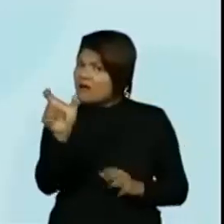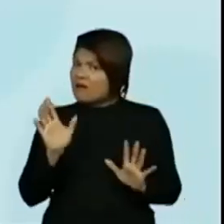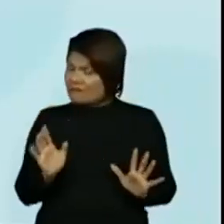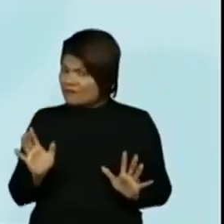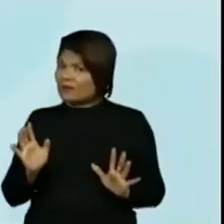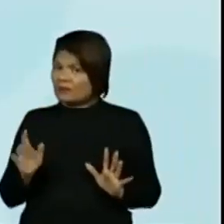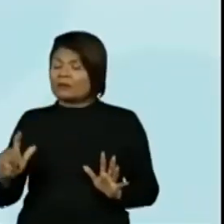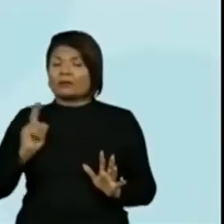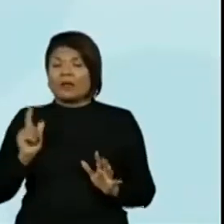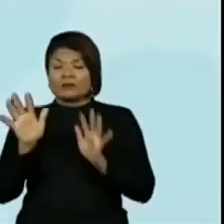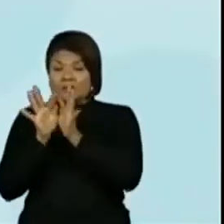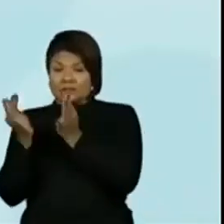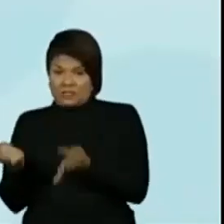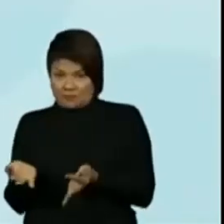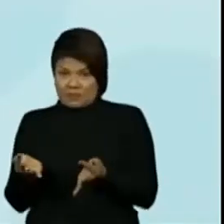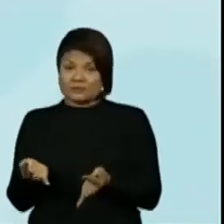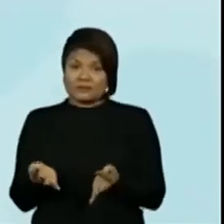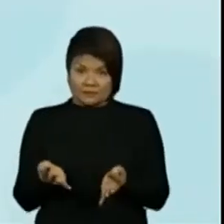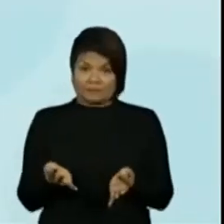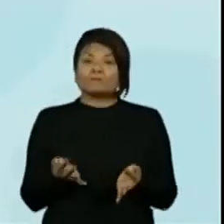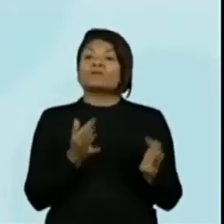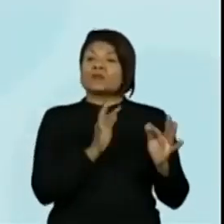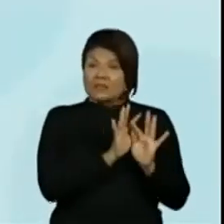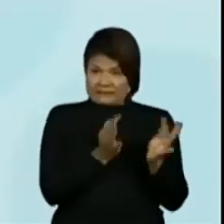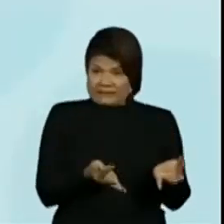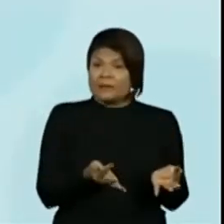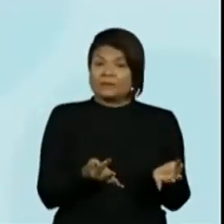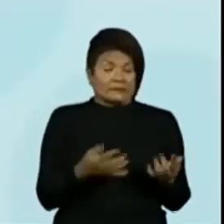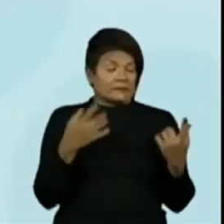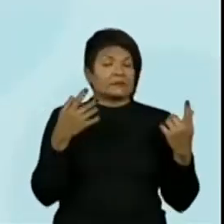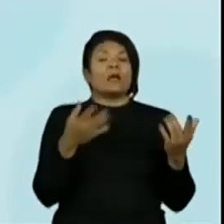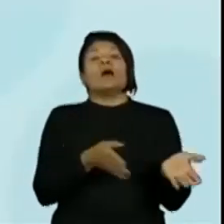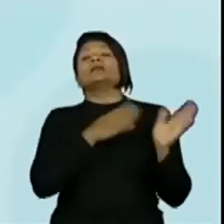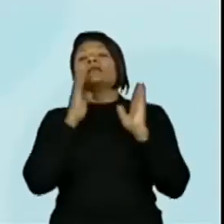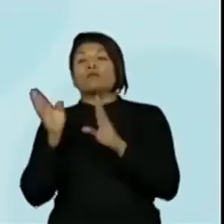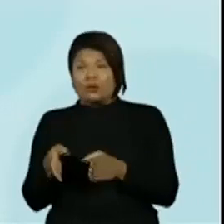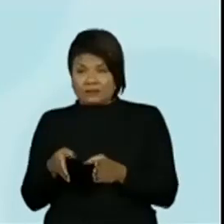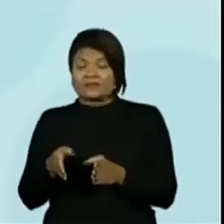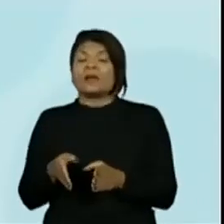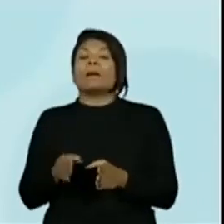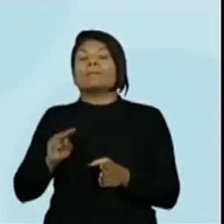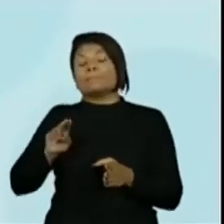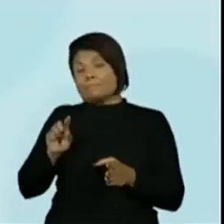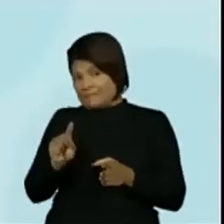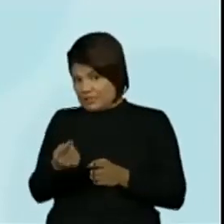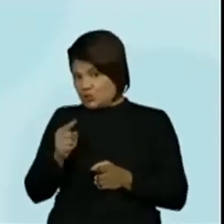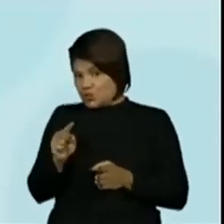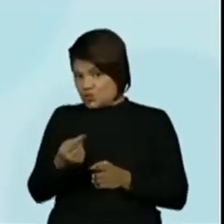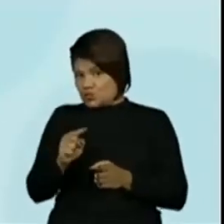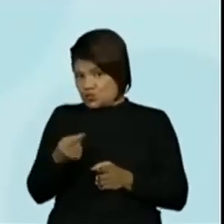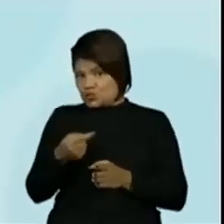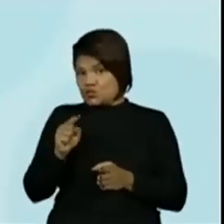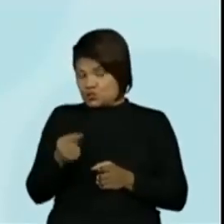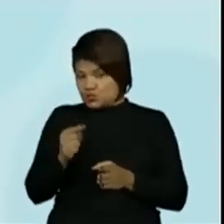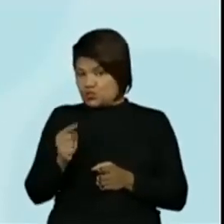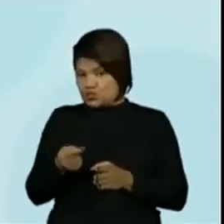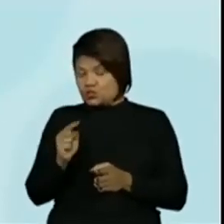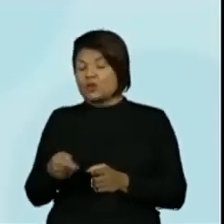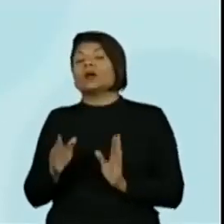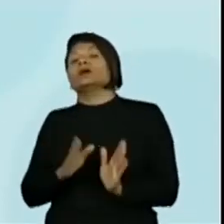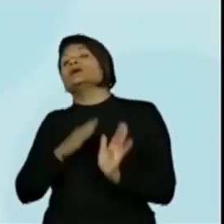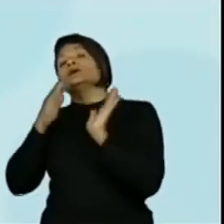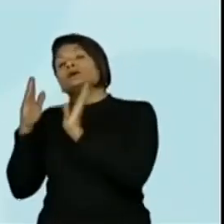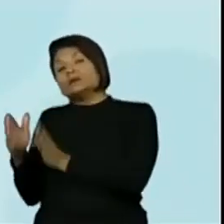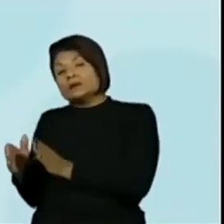das unidades simples, que não precisa de sobrenome, a classe dos milhares, que você sempre lê como 1000, e